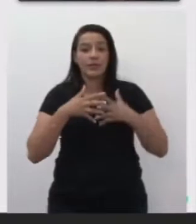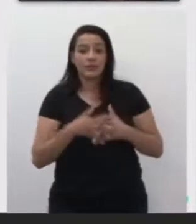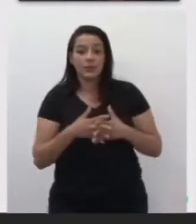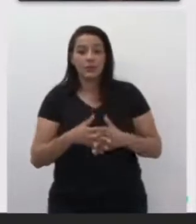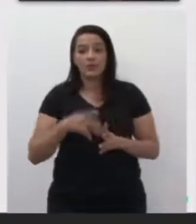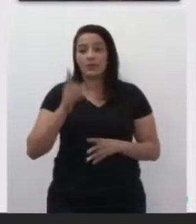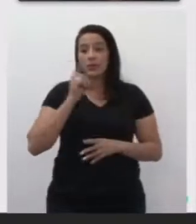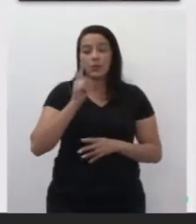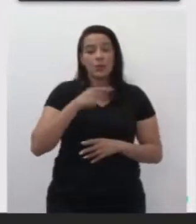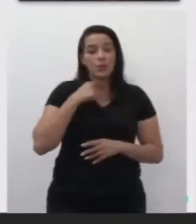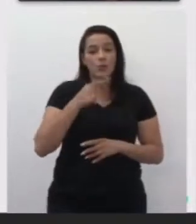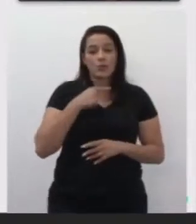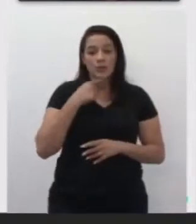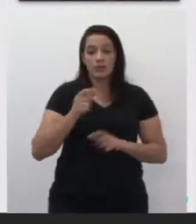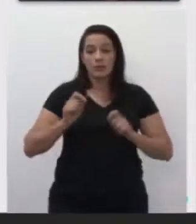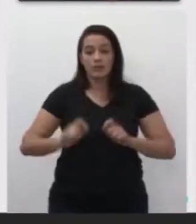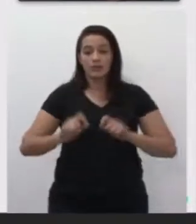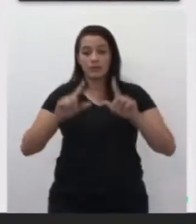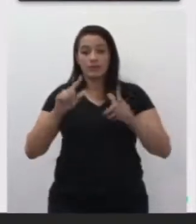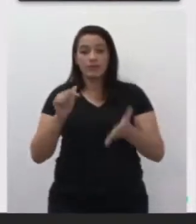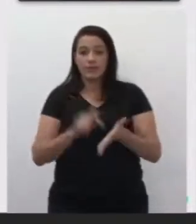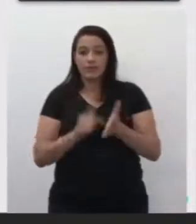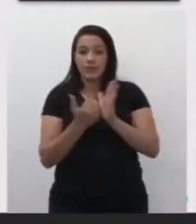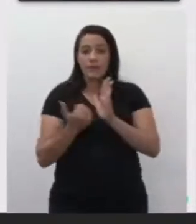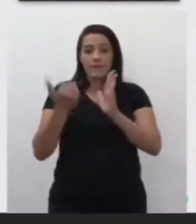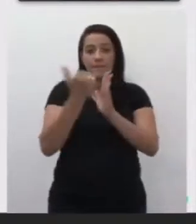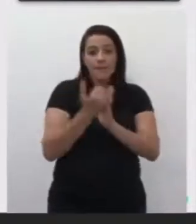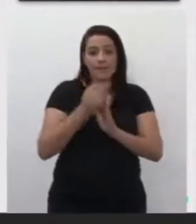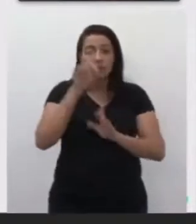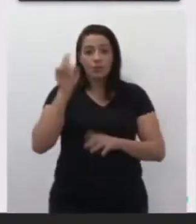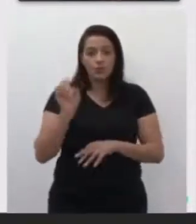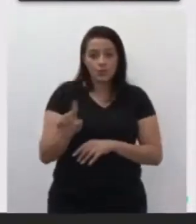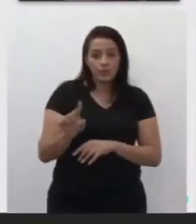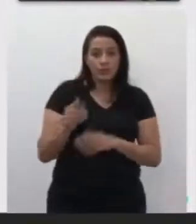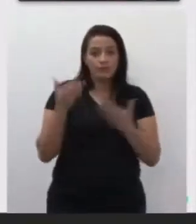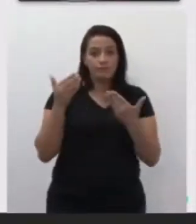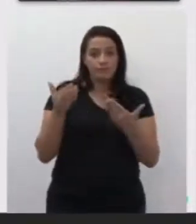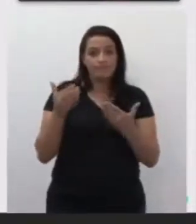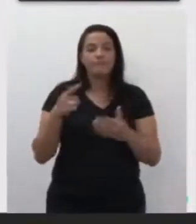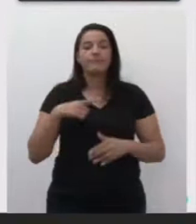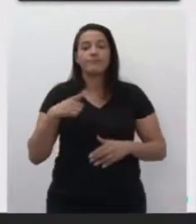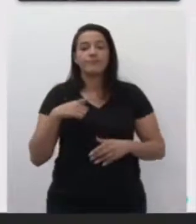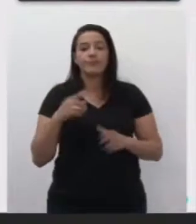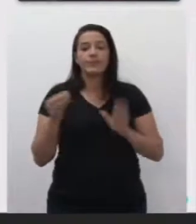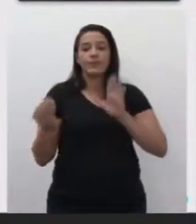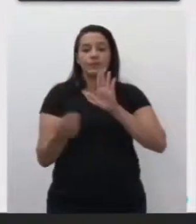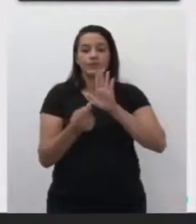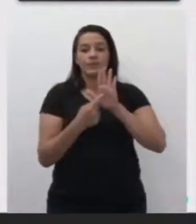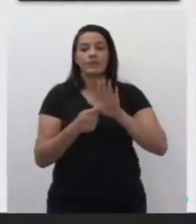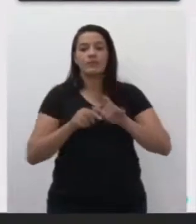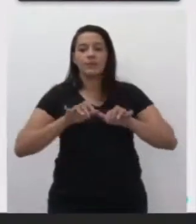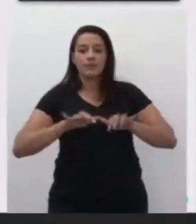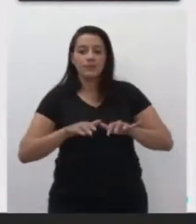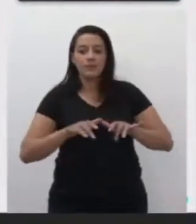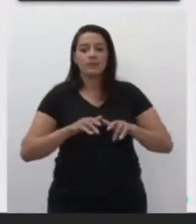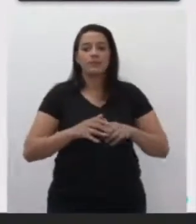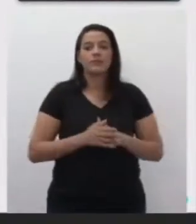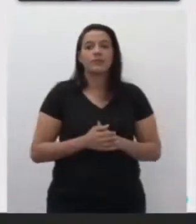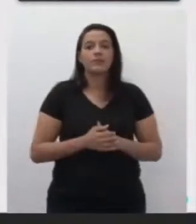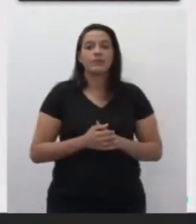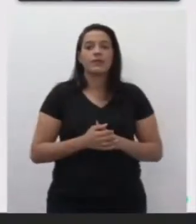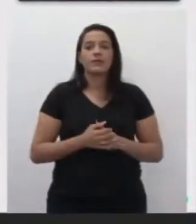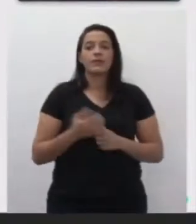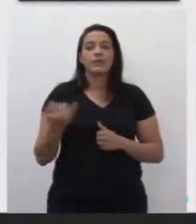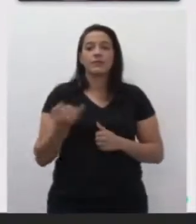tiver conseguido, liga aqui, você tem mais dúvidas? Envie uma solicitação. Clicou aqui, você vai escrever um e-mail, uma mensagem muito importante